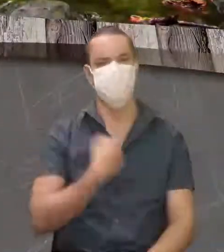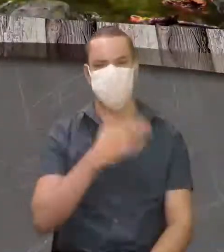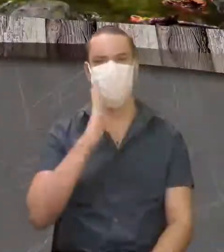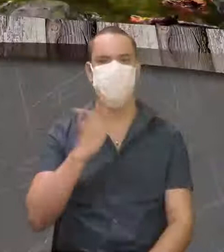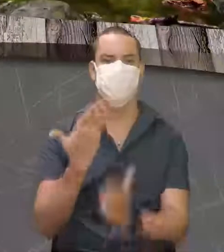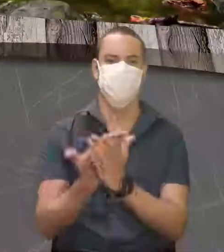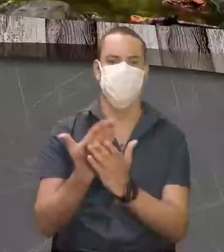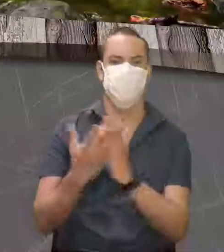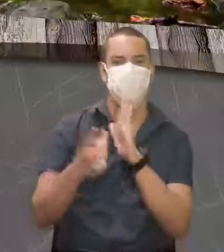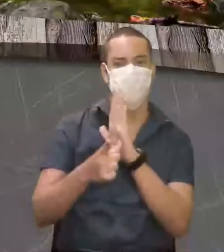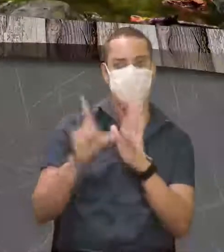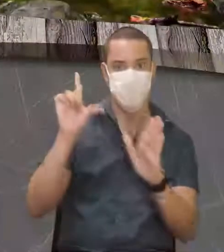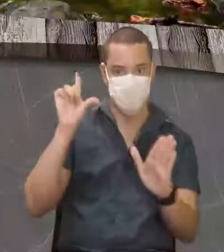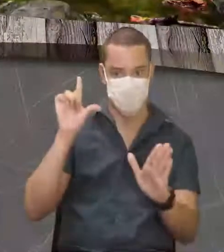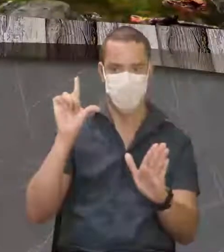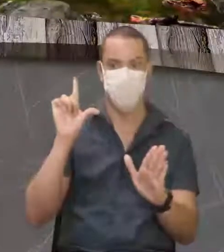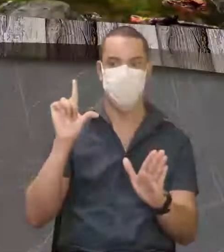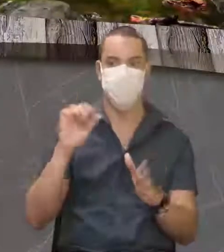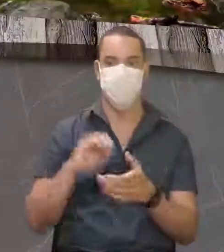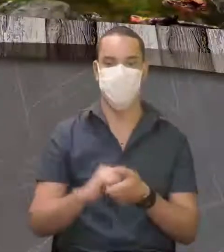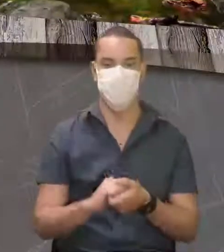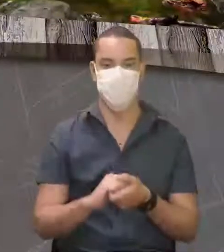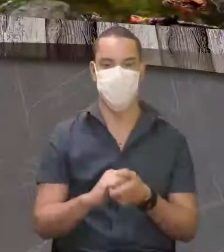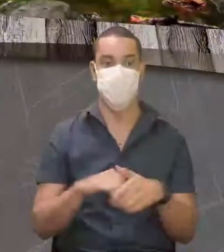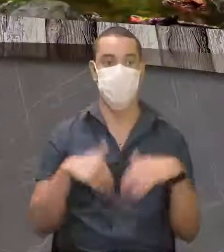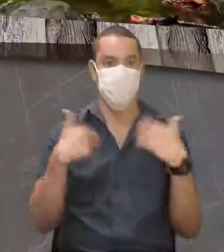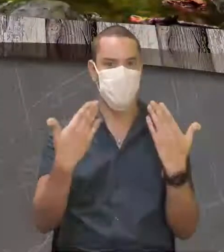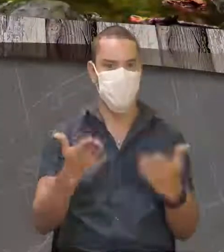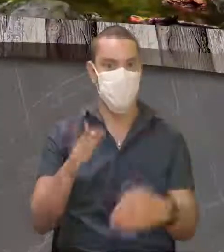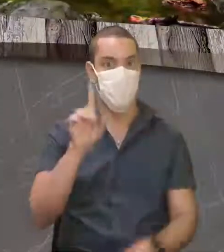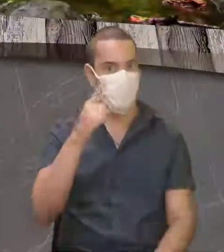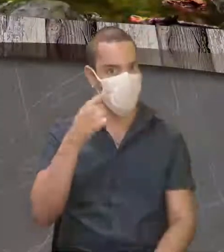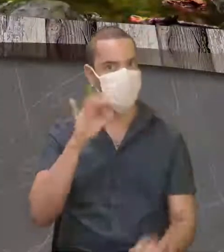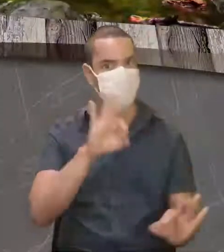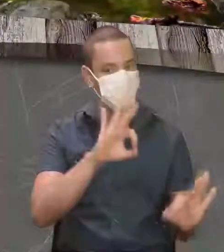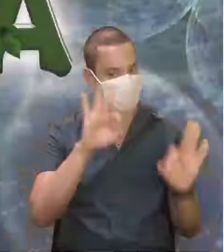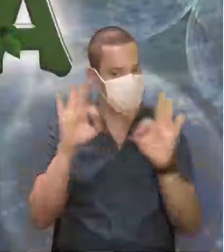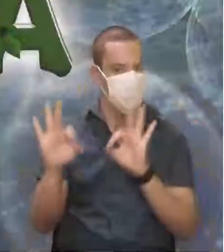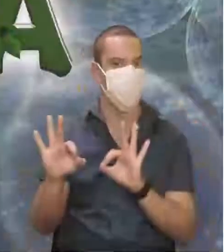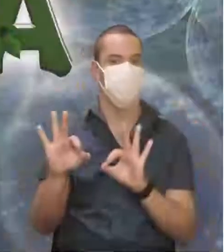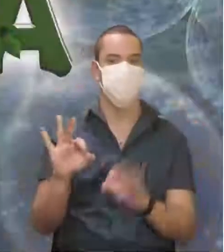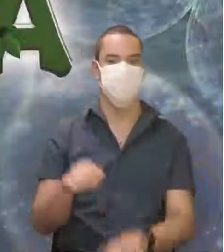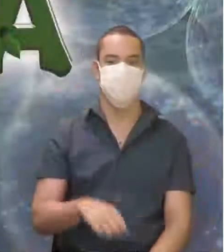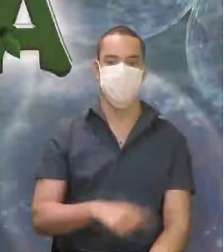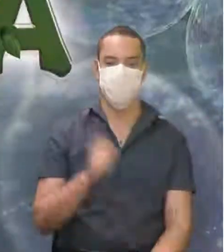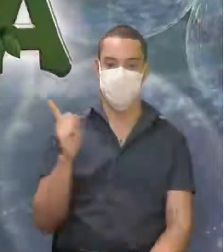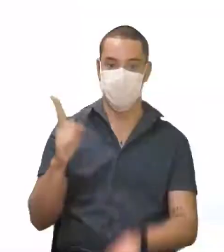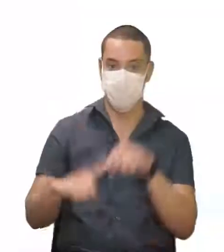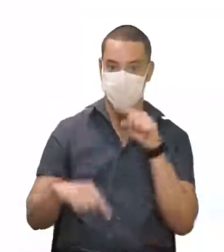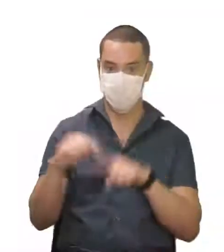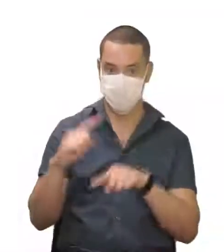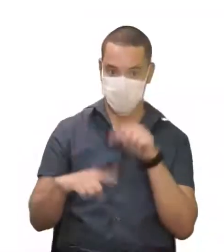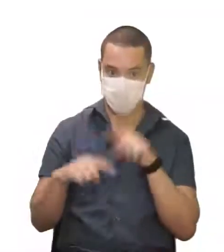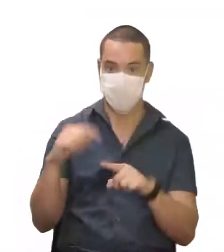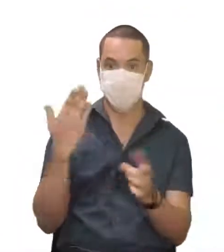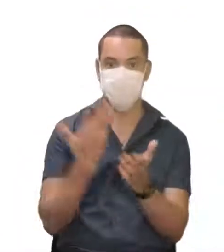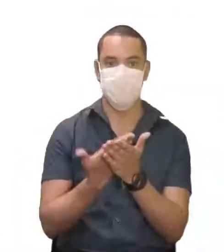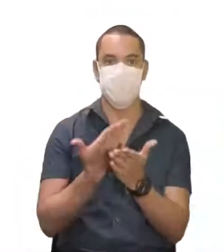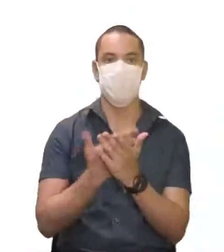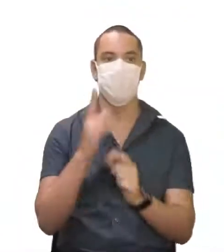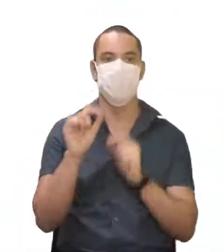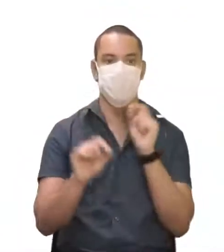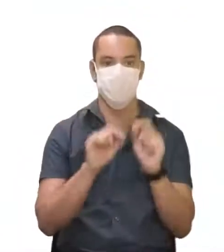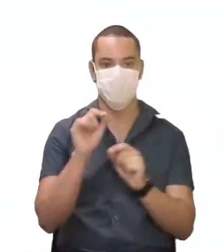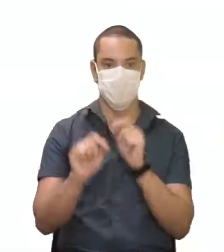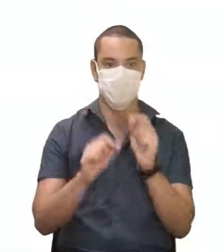vimos anteriormente, tá bom? Então, não pisca não. Vamos lá? Dá uma olhada no material? Essa é a nossa